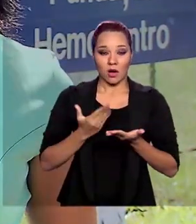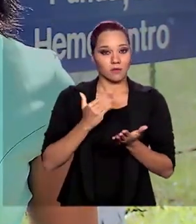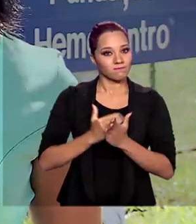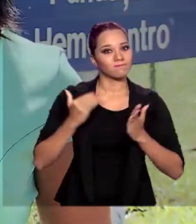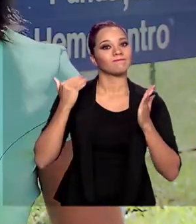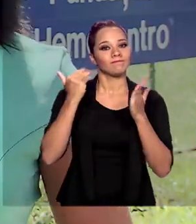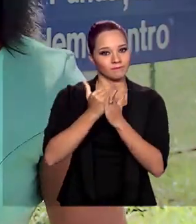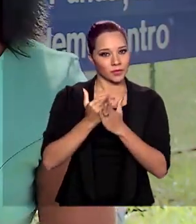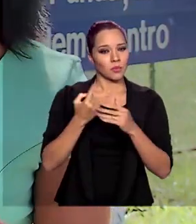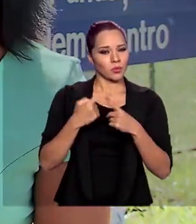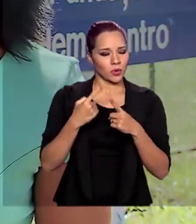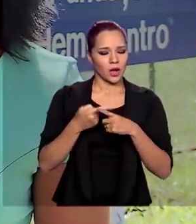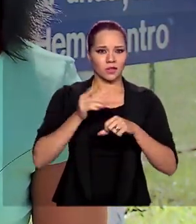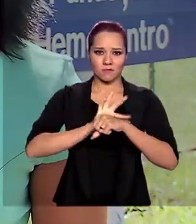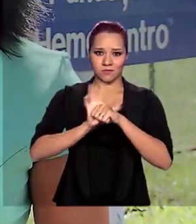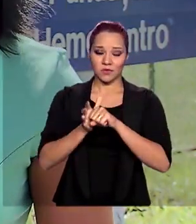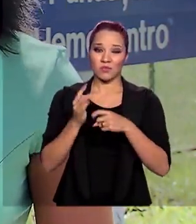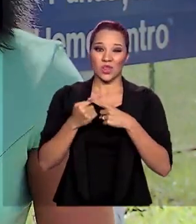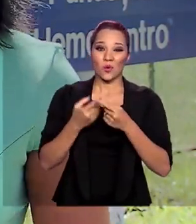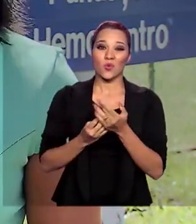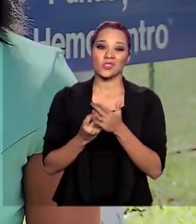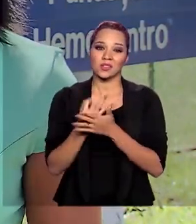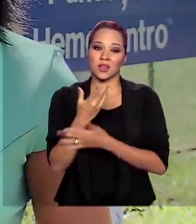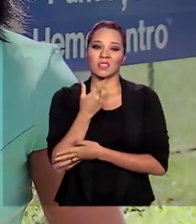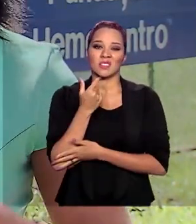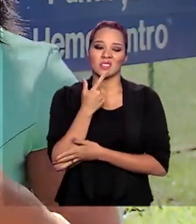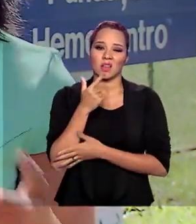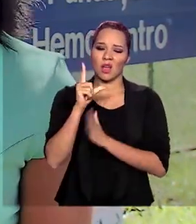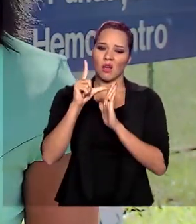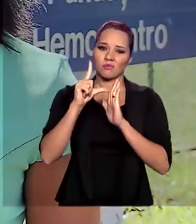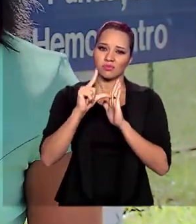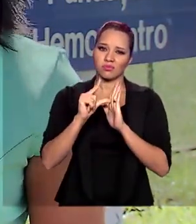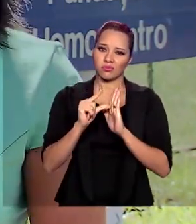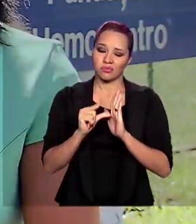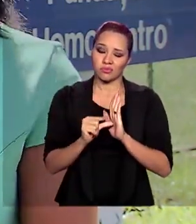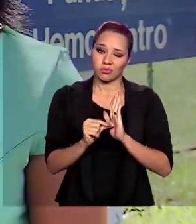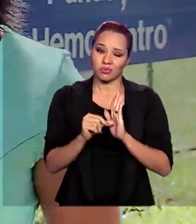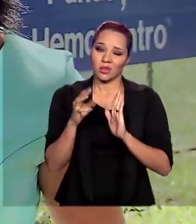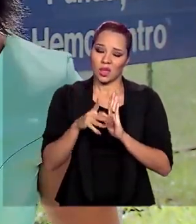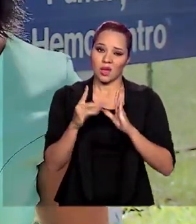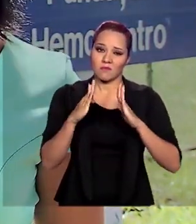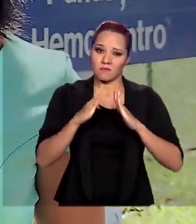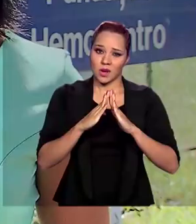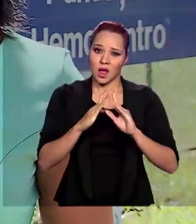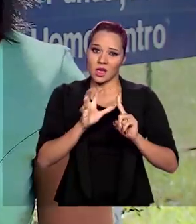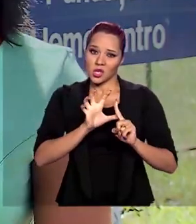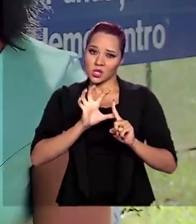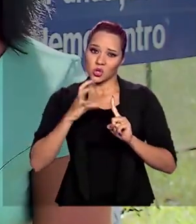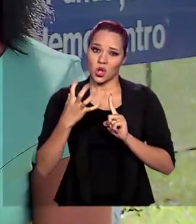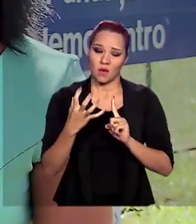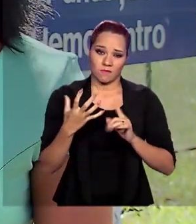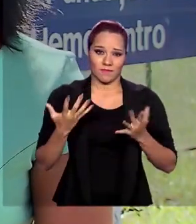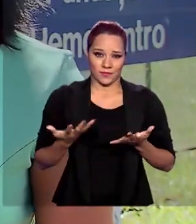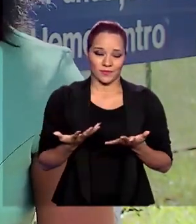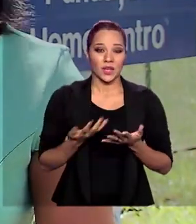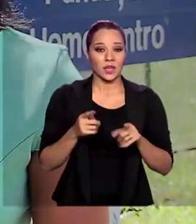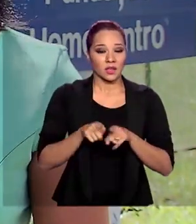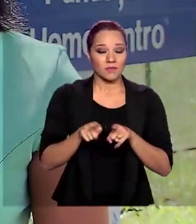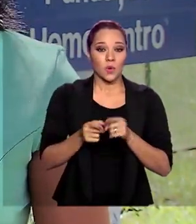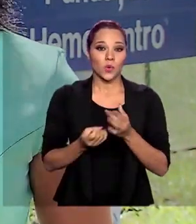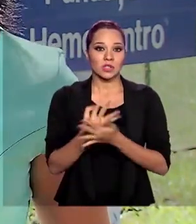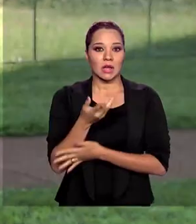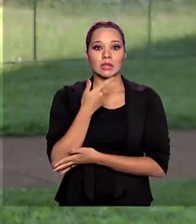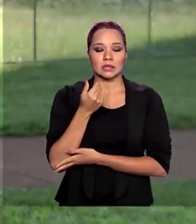coronavírus. É que os estoques de sangue baixaram muito com as medidas de isolamento social. E a demanda por sangue